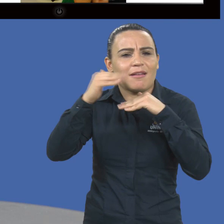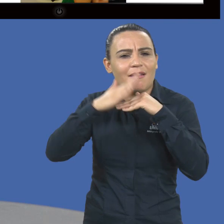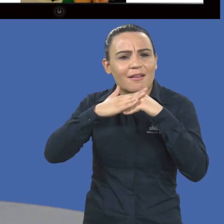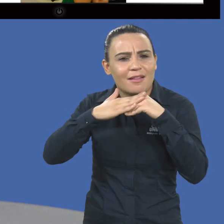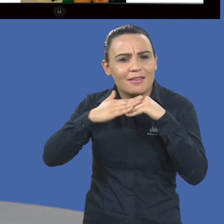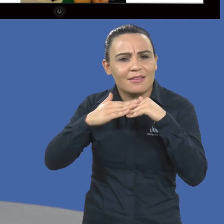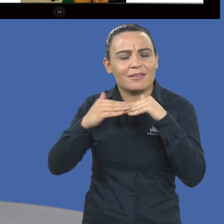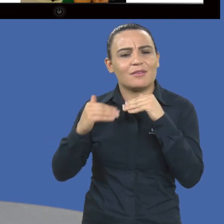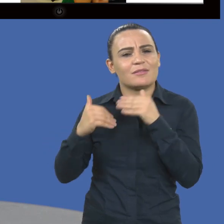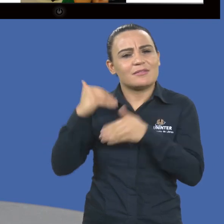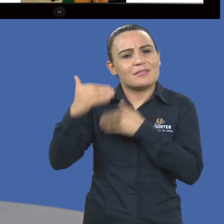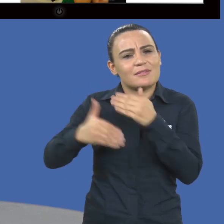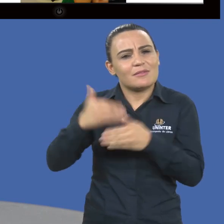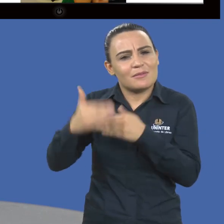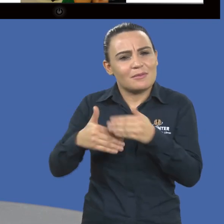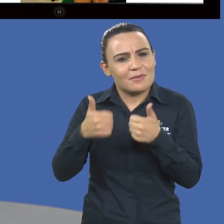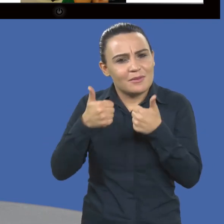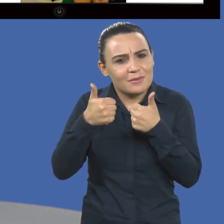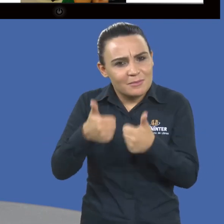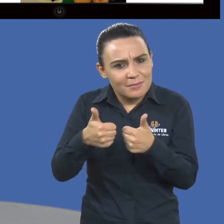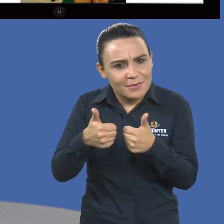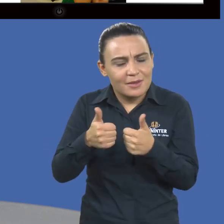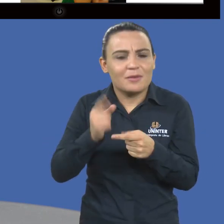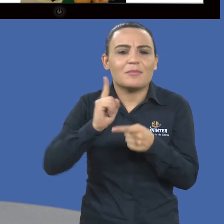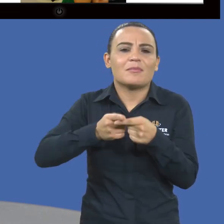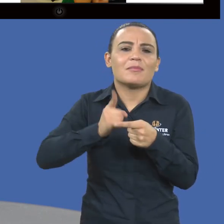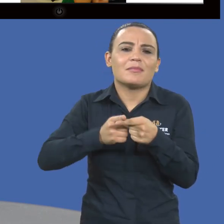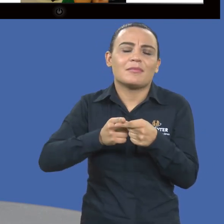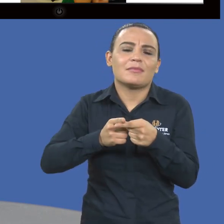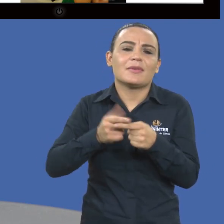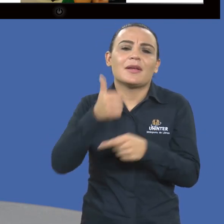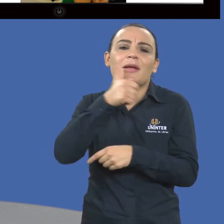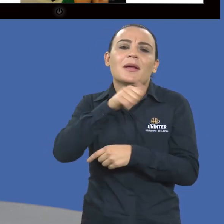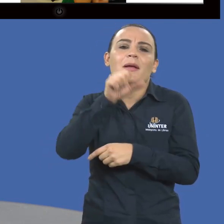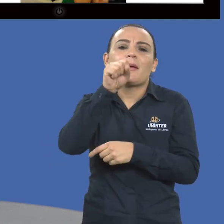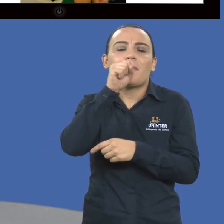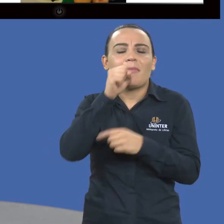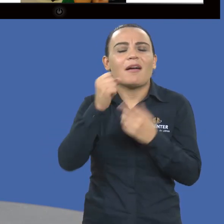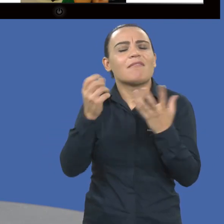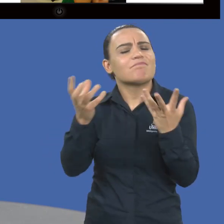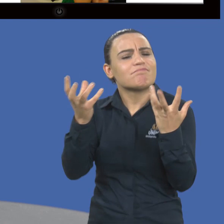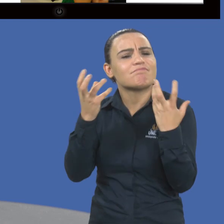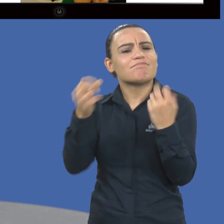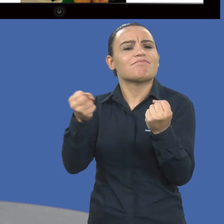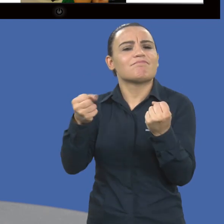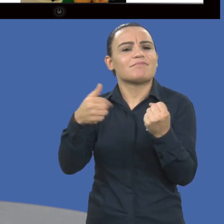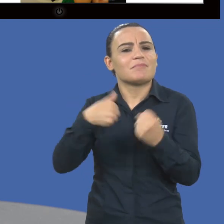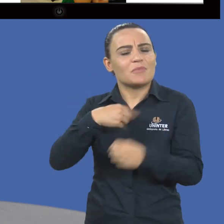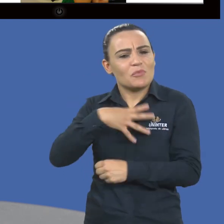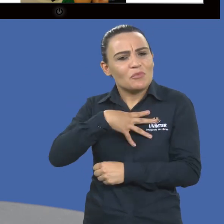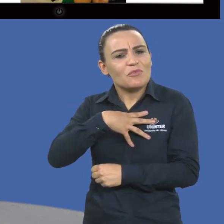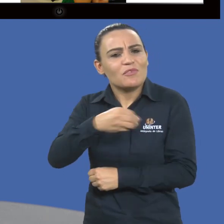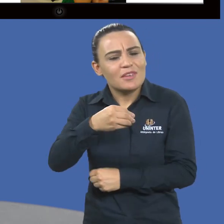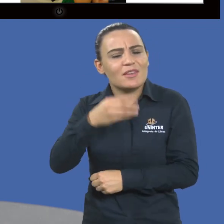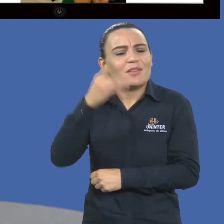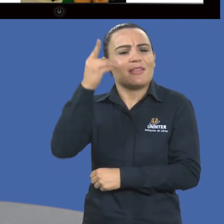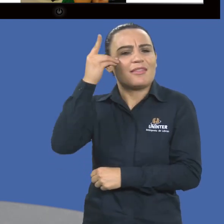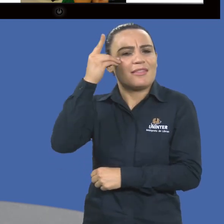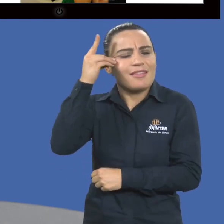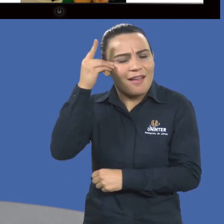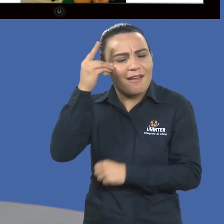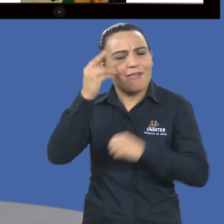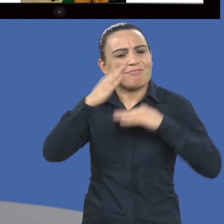carinho, está se desenvolvendo bem, em função do aceite da mãe e essa